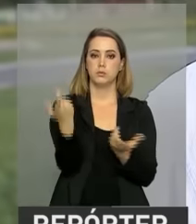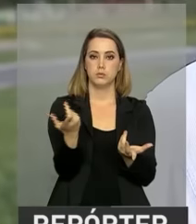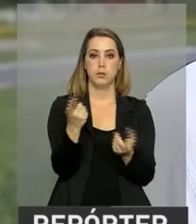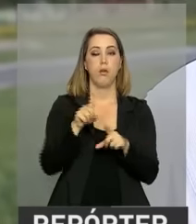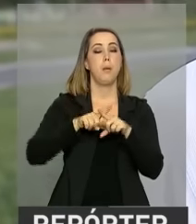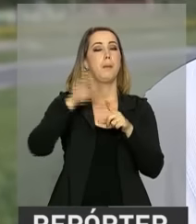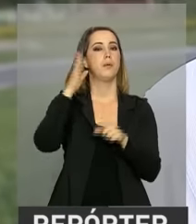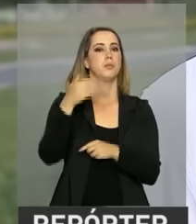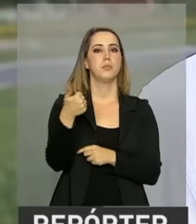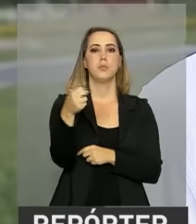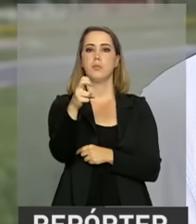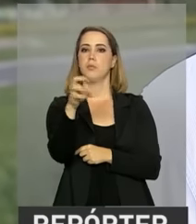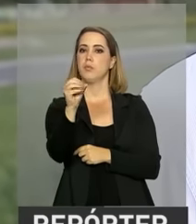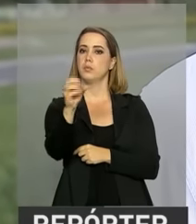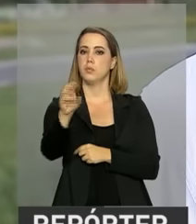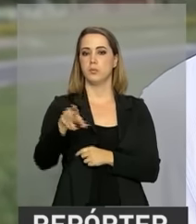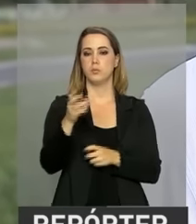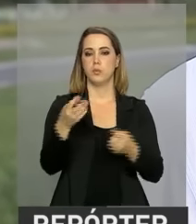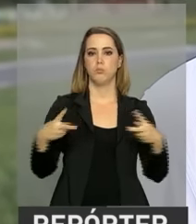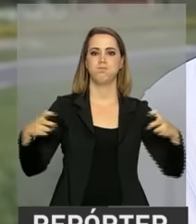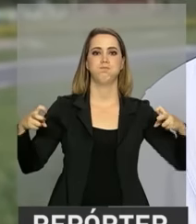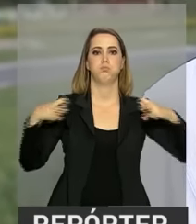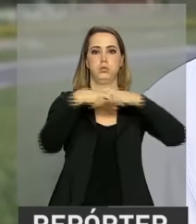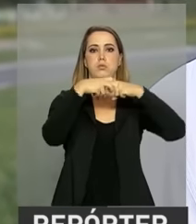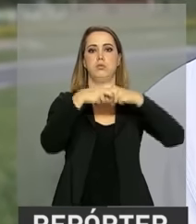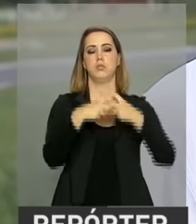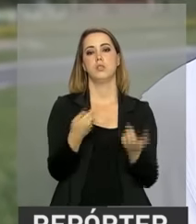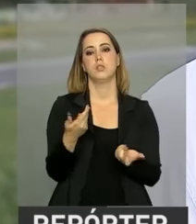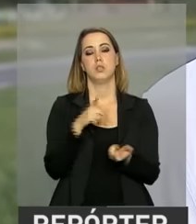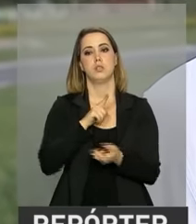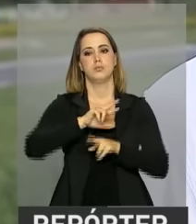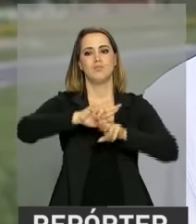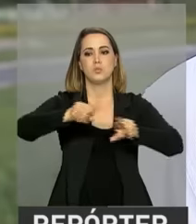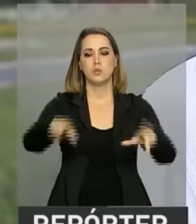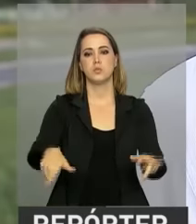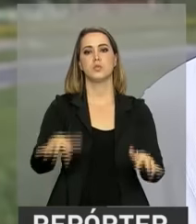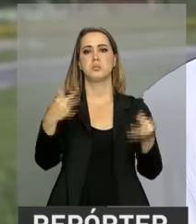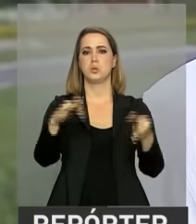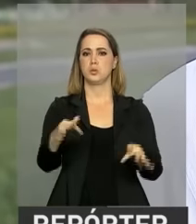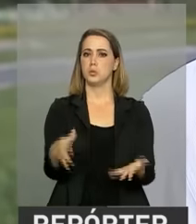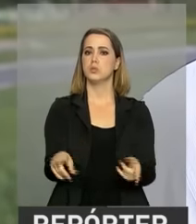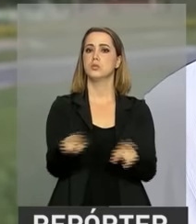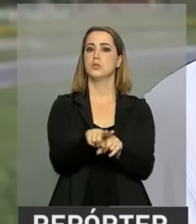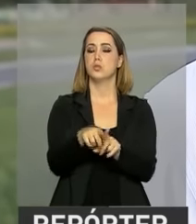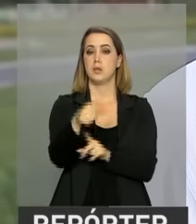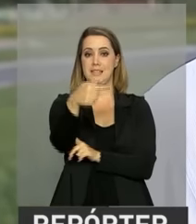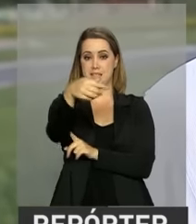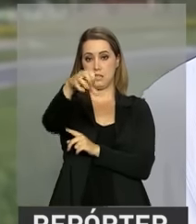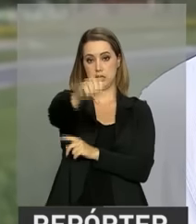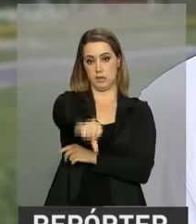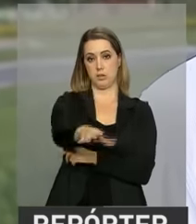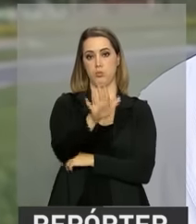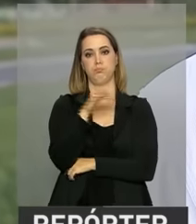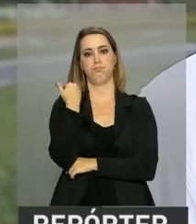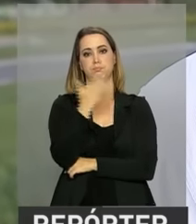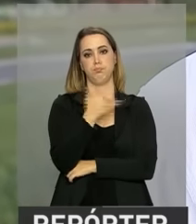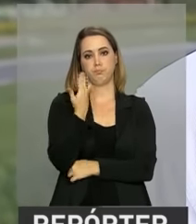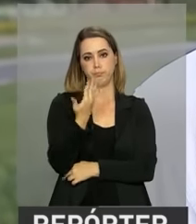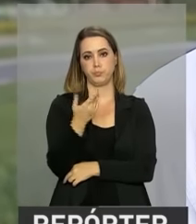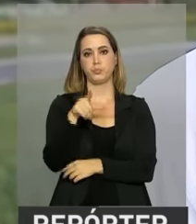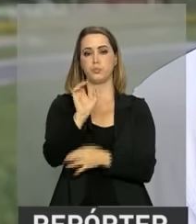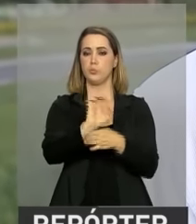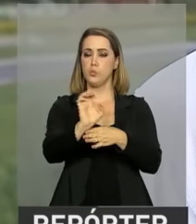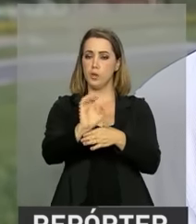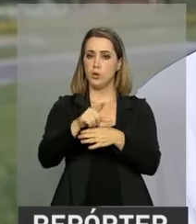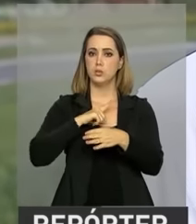1500 acidentes que resultaram em 1373 feridos e 79 mortos os estados com